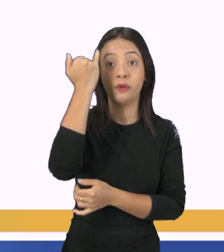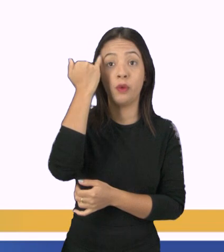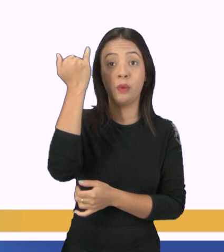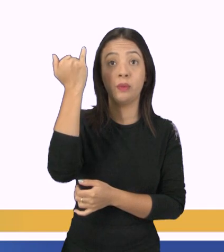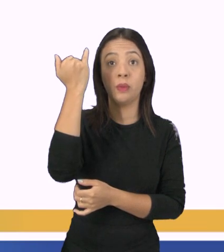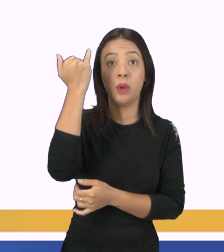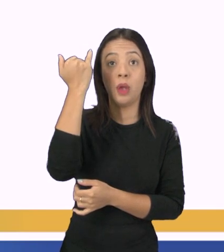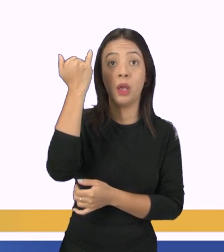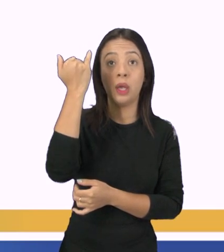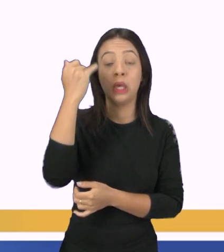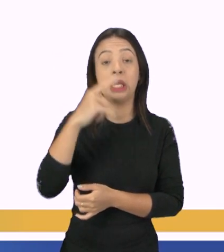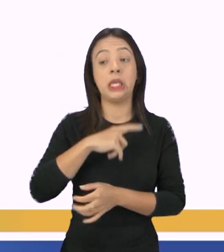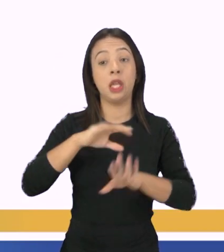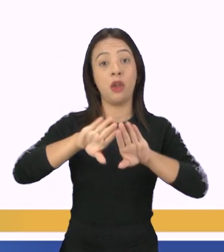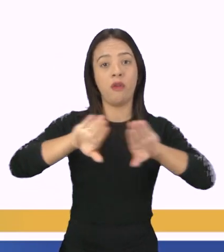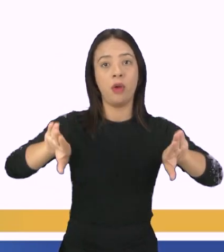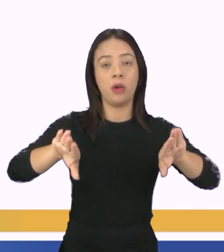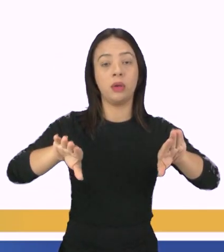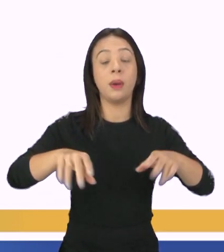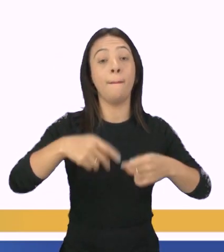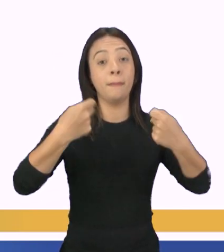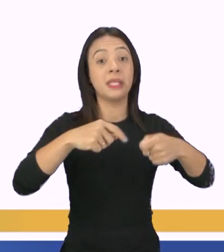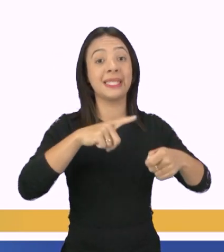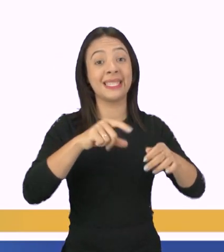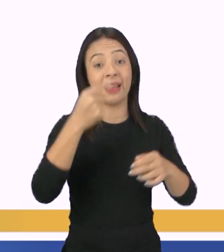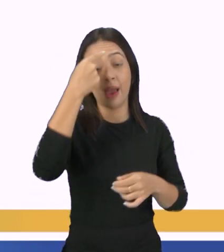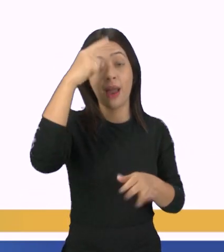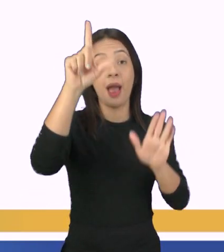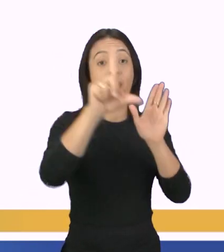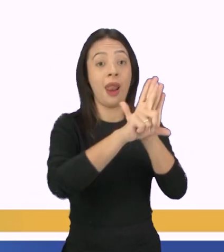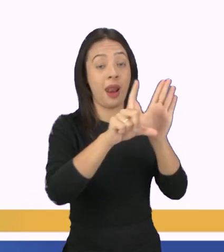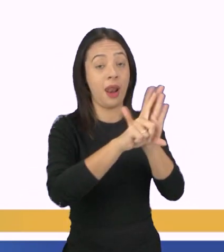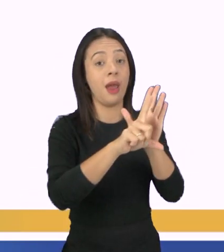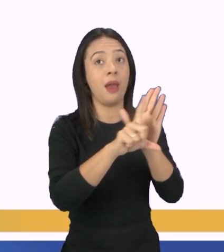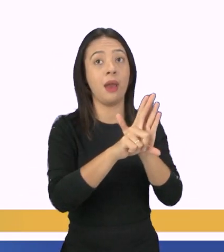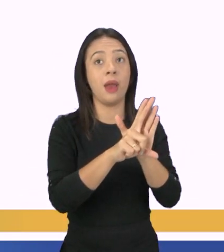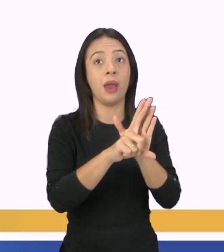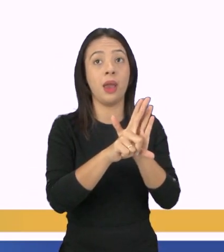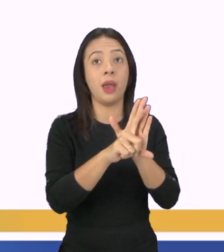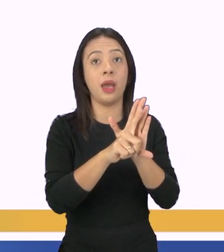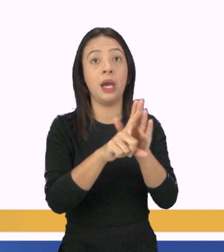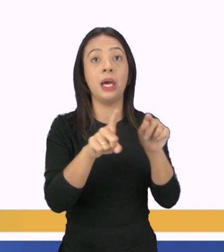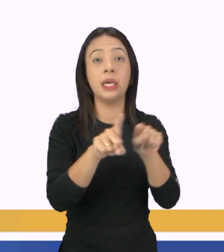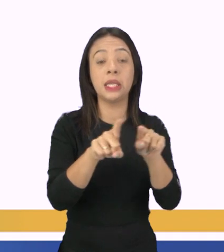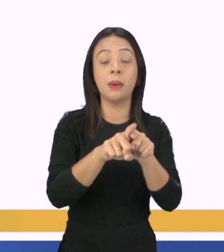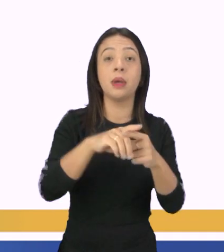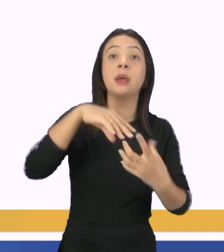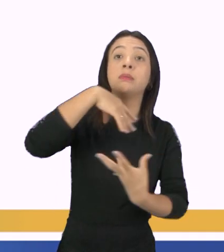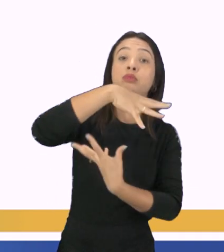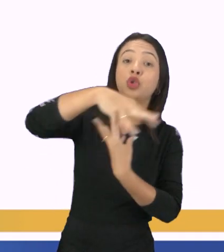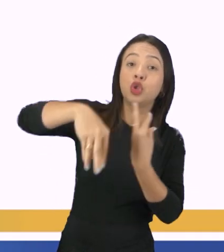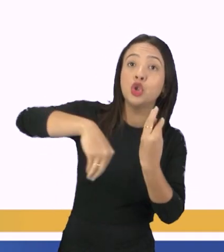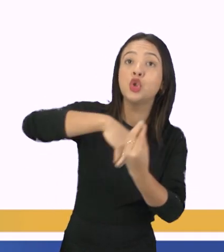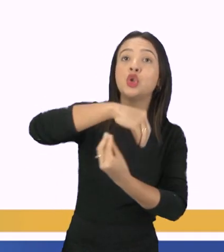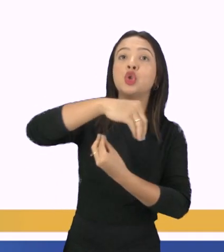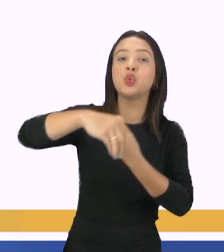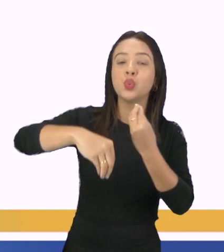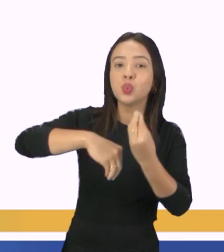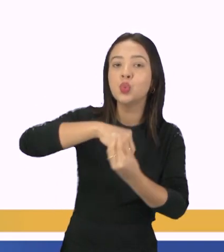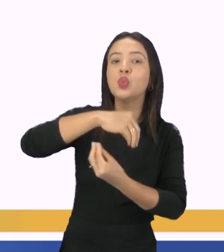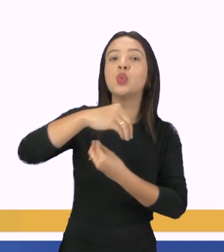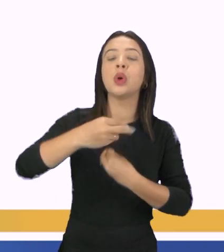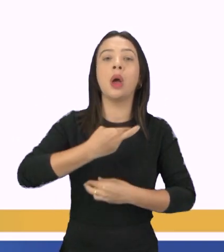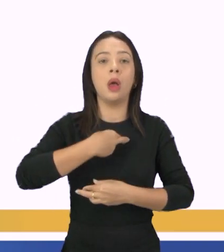entre si. Necessidade de leis para resguardar a liberdade de culto e o sincretismo, facilitado pela formação do